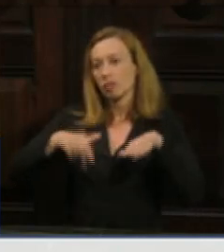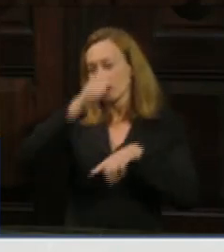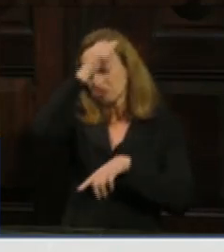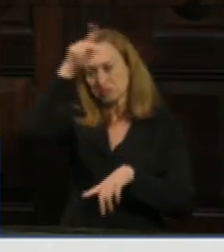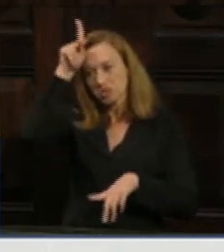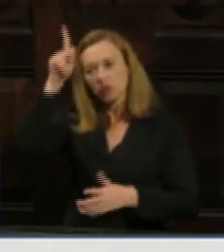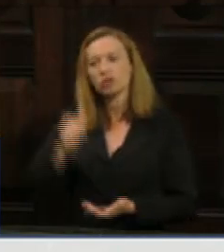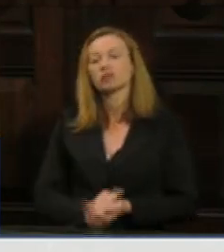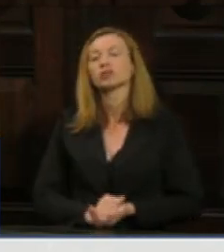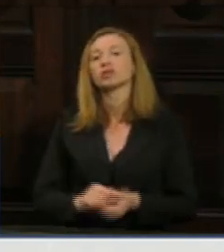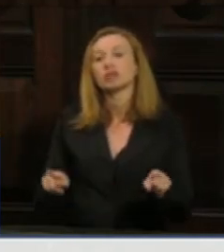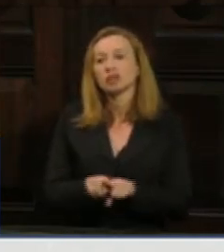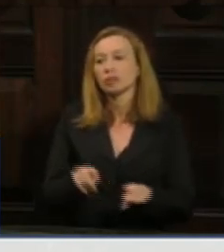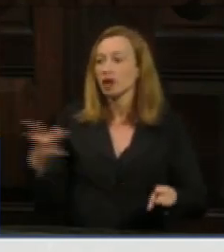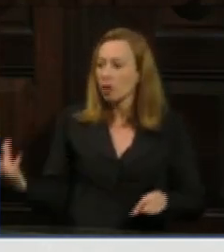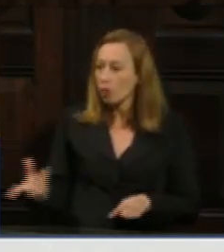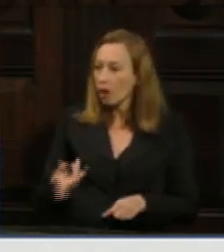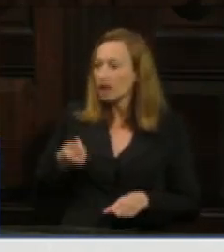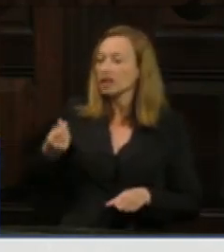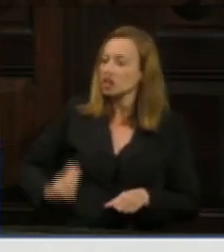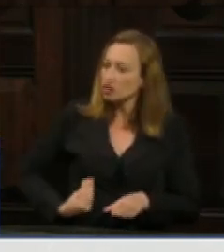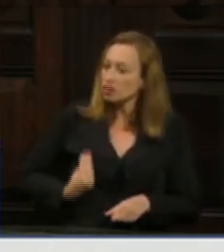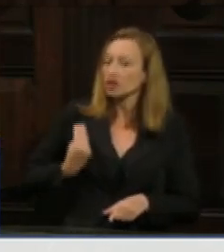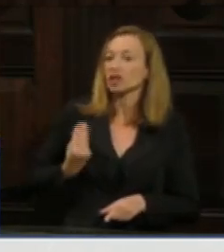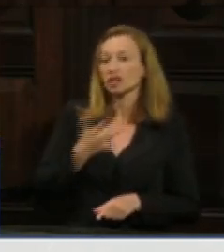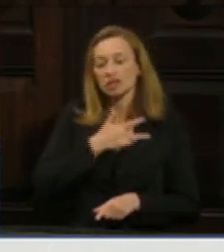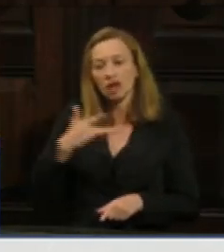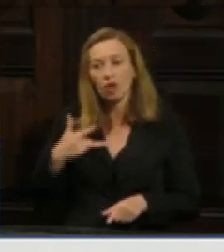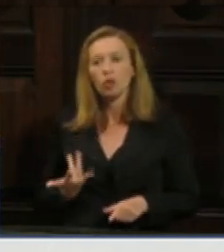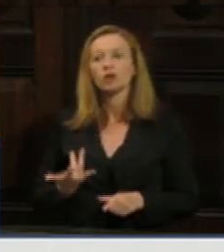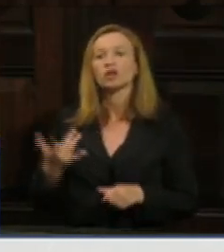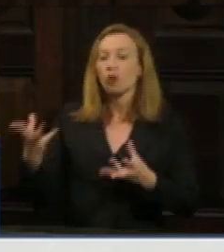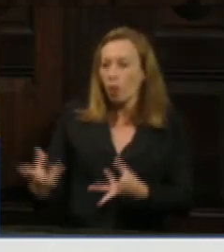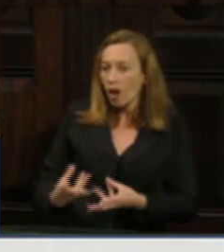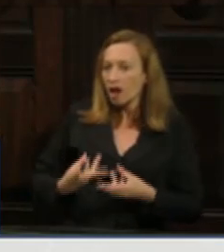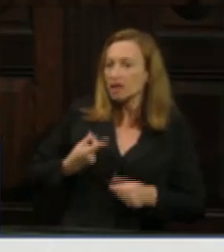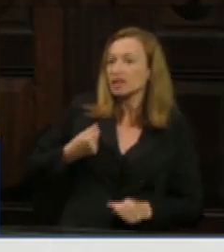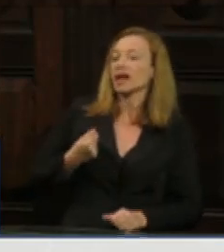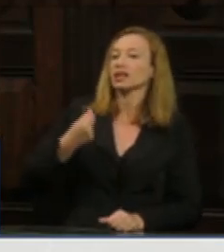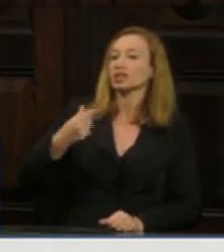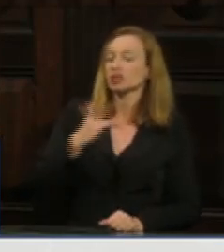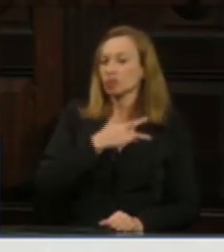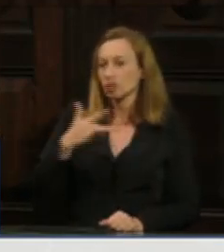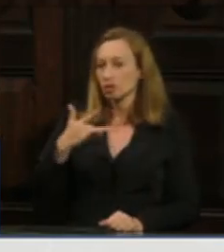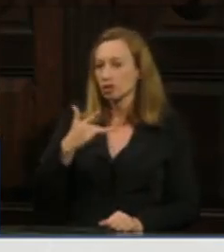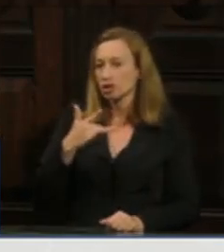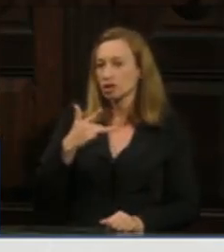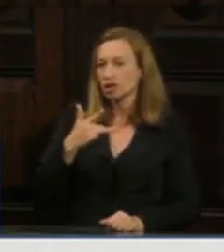Janeiro. Companheiros de comissões várias, companheiros de plenário,